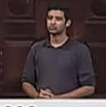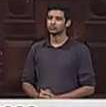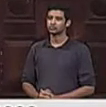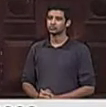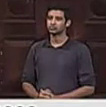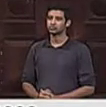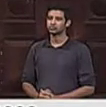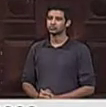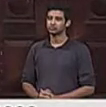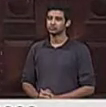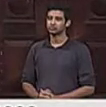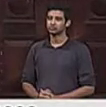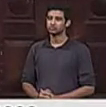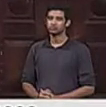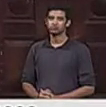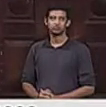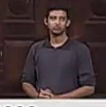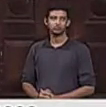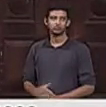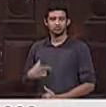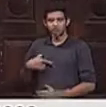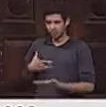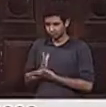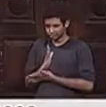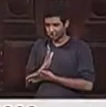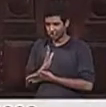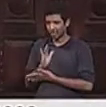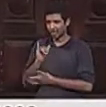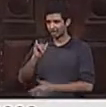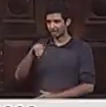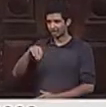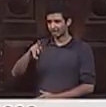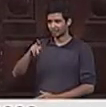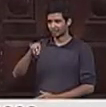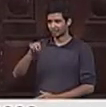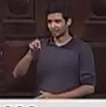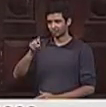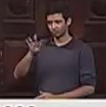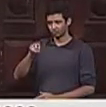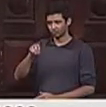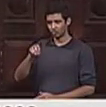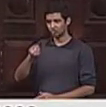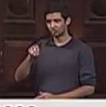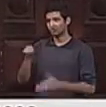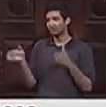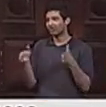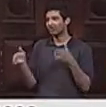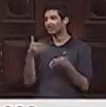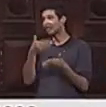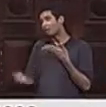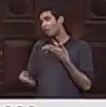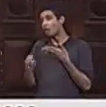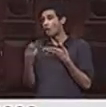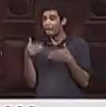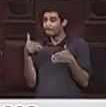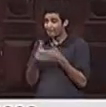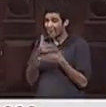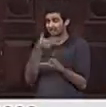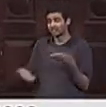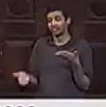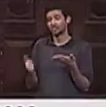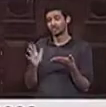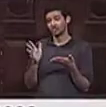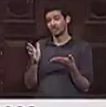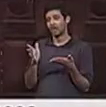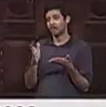sobre imposto ICMS vencido ou vencendo, como compensação para o pagamento de dívidas que o